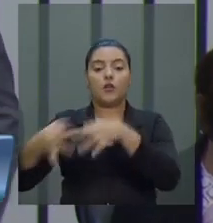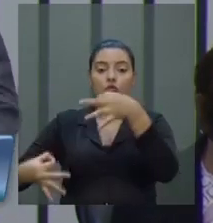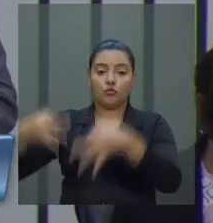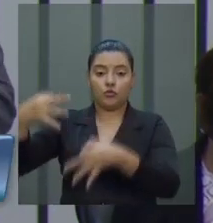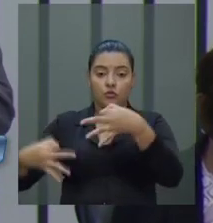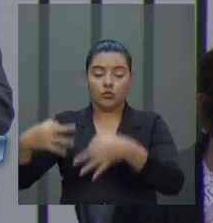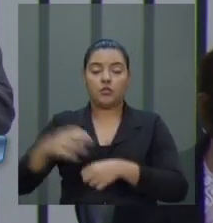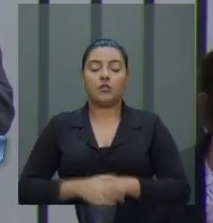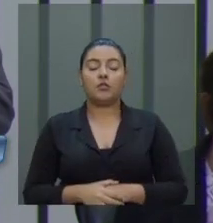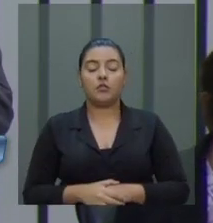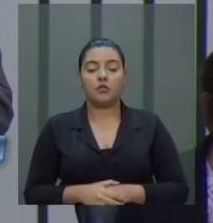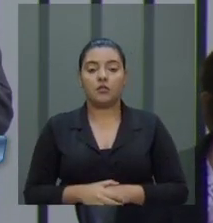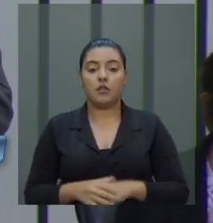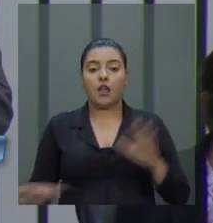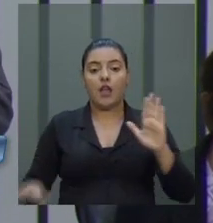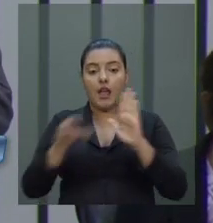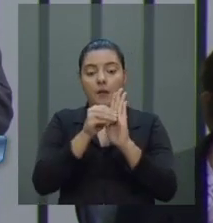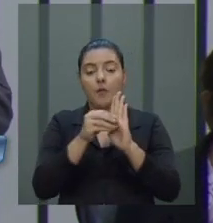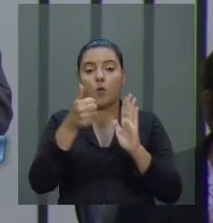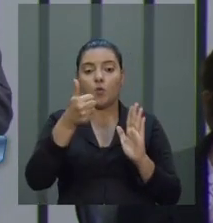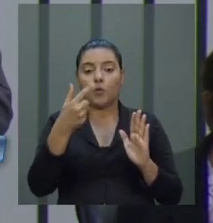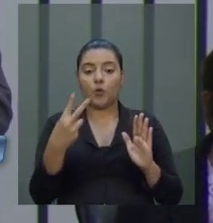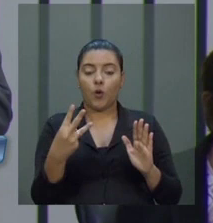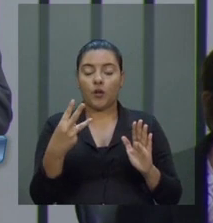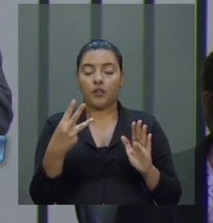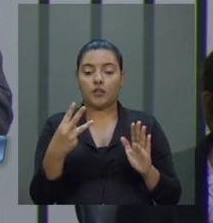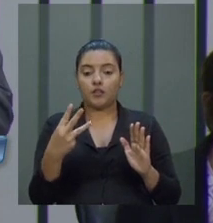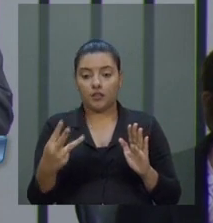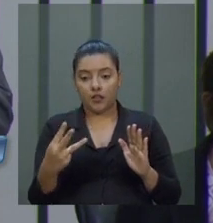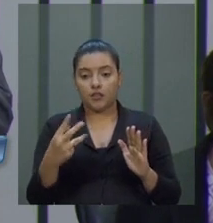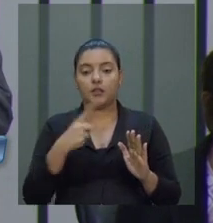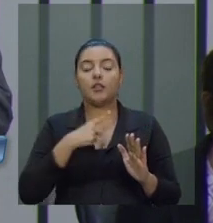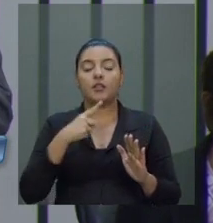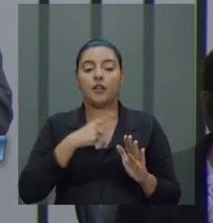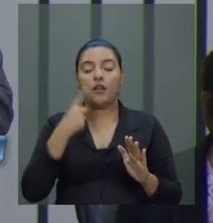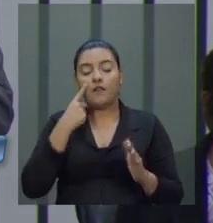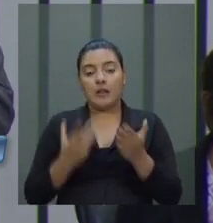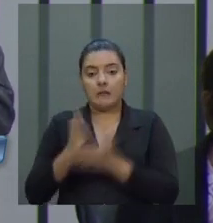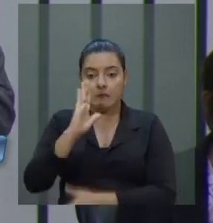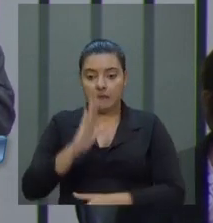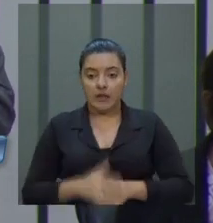Judiciário, com emendas aditivas 1, 2 e 3, com parecer favorável.